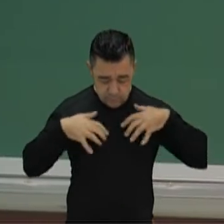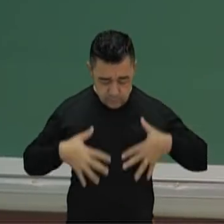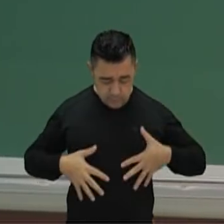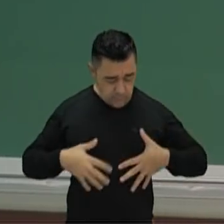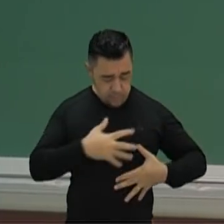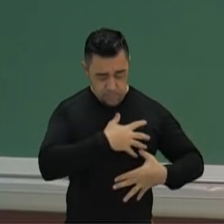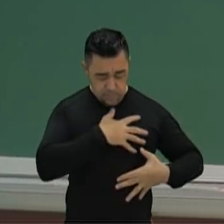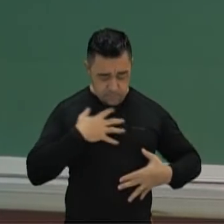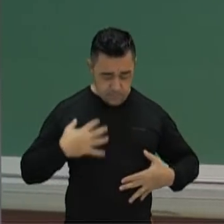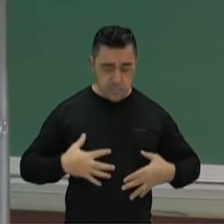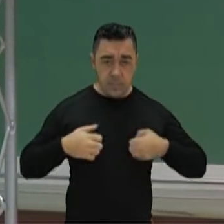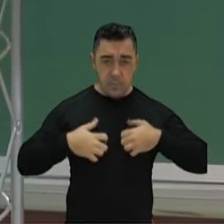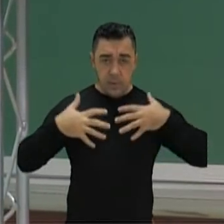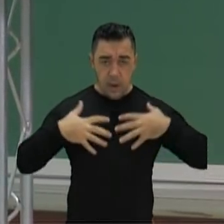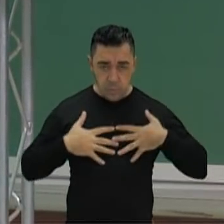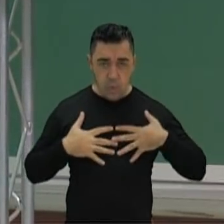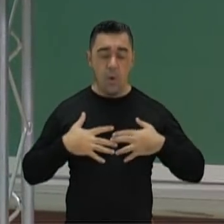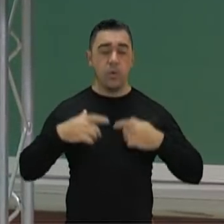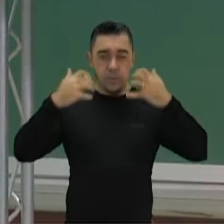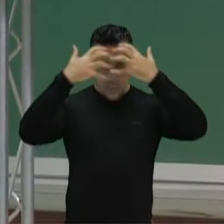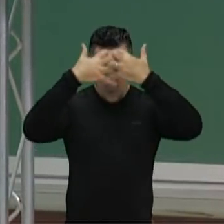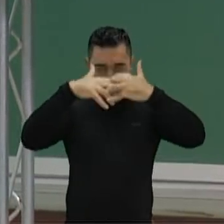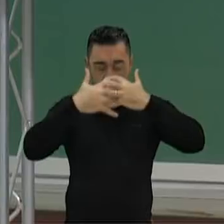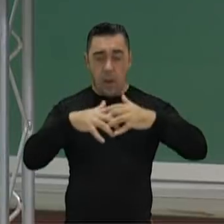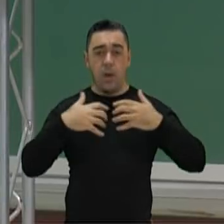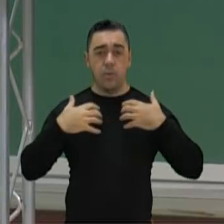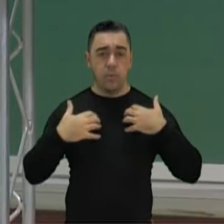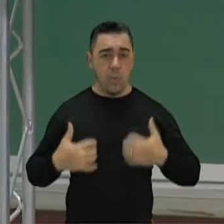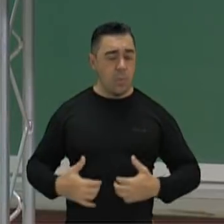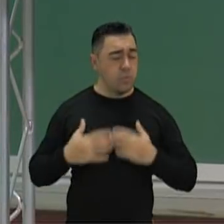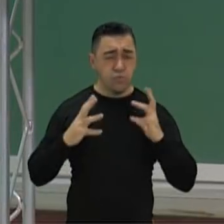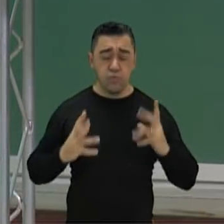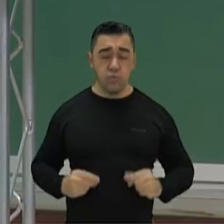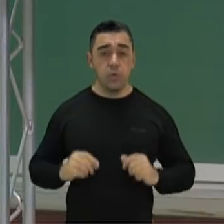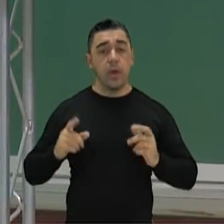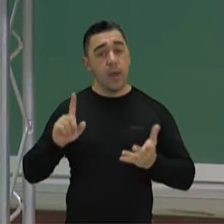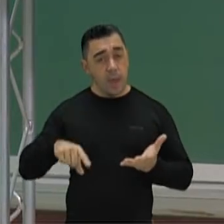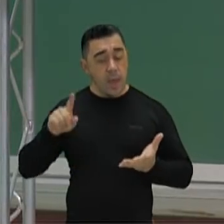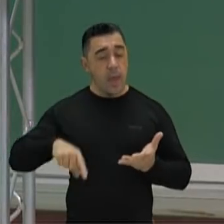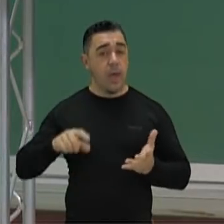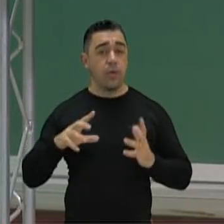um organismo. Isso ocorre então, pessoal, nos seres